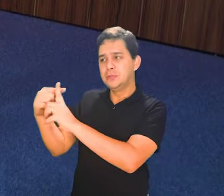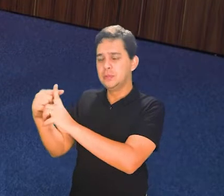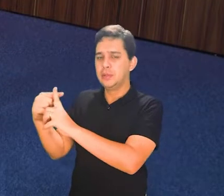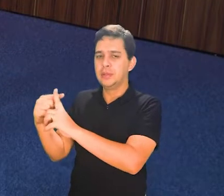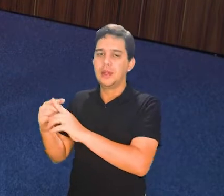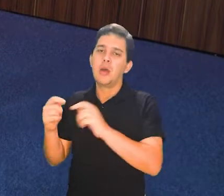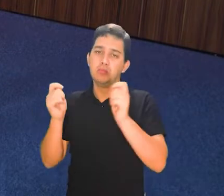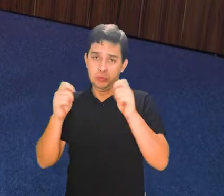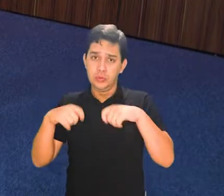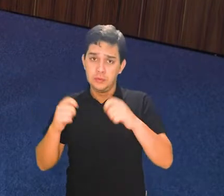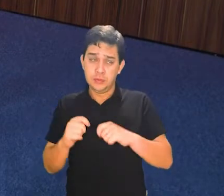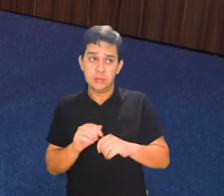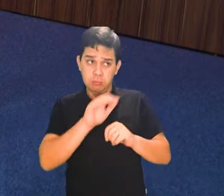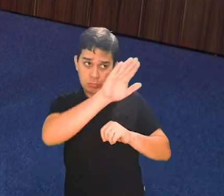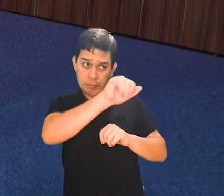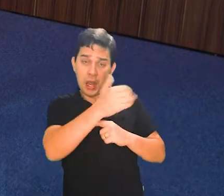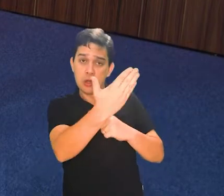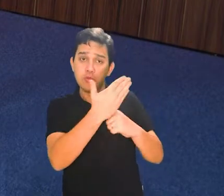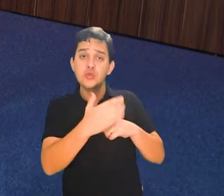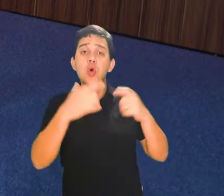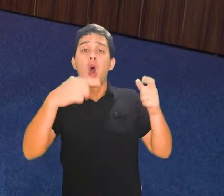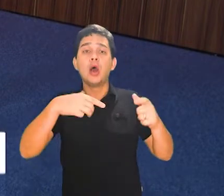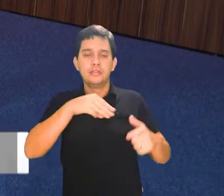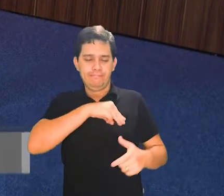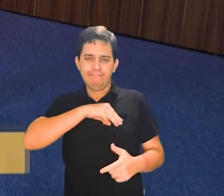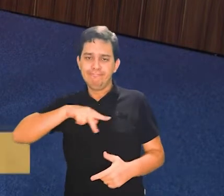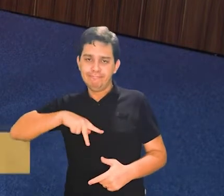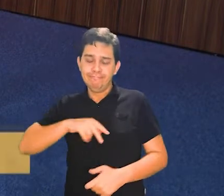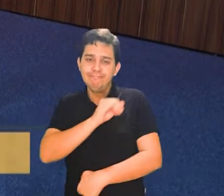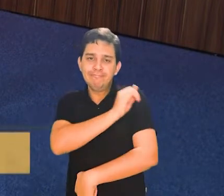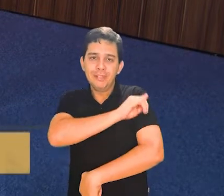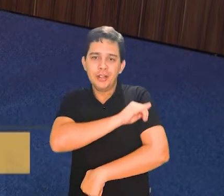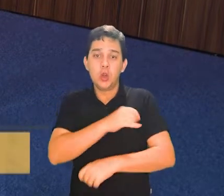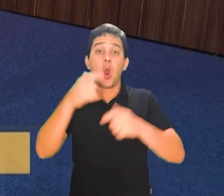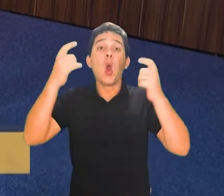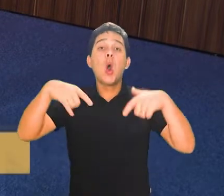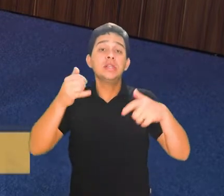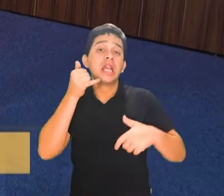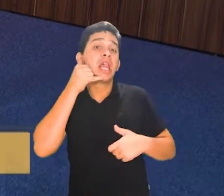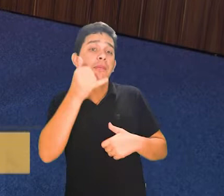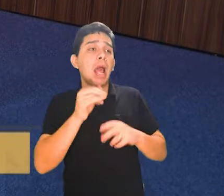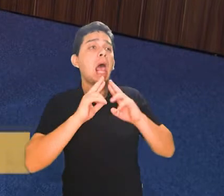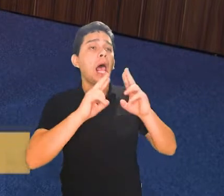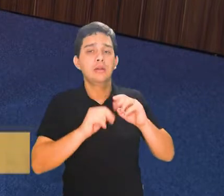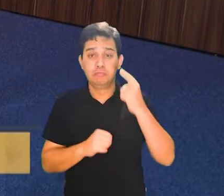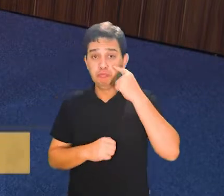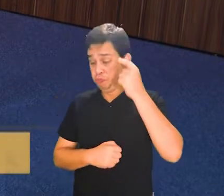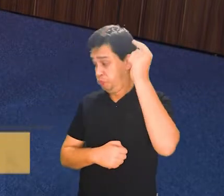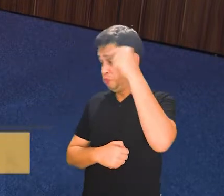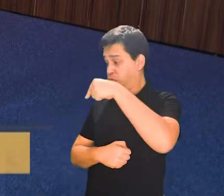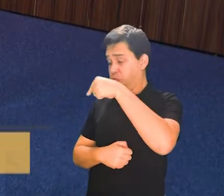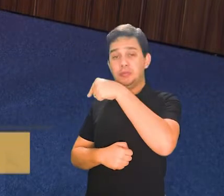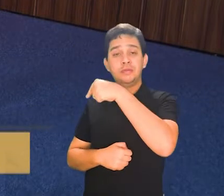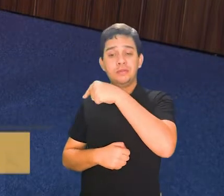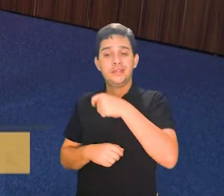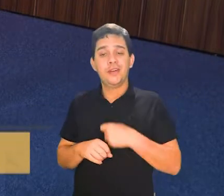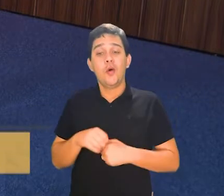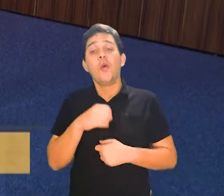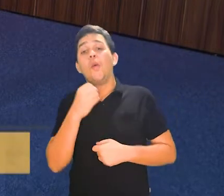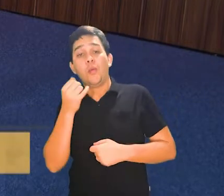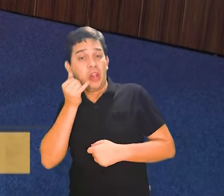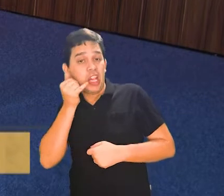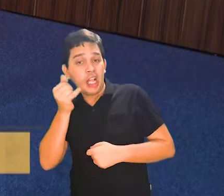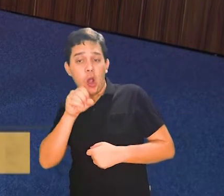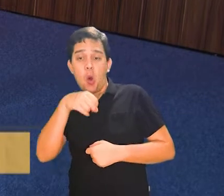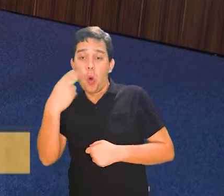no Ministério Público do Estado do Rio de Janeiro. Ligue para os telefones que estão aparecendo aqui embaixo ou, se preferir, vá até